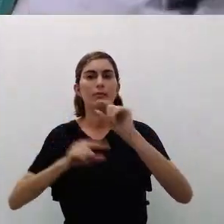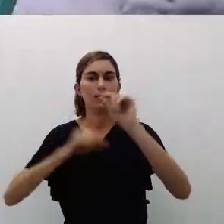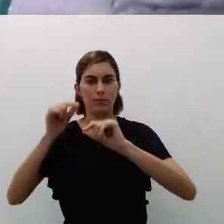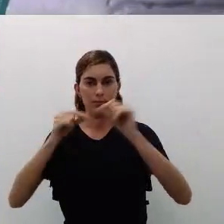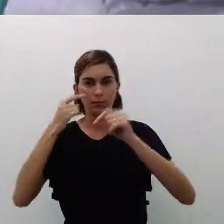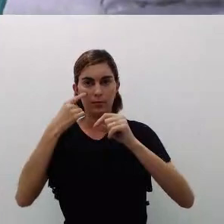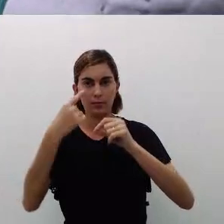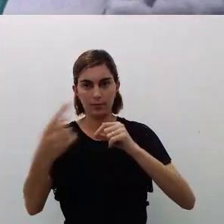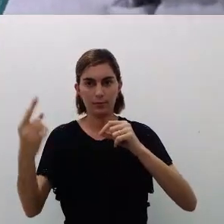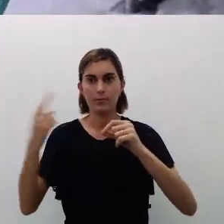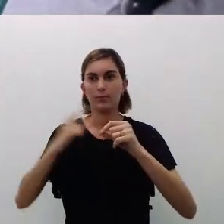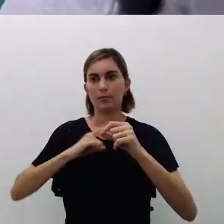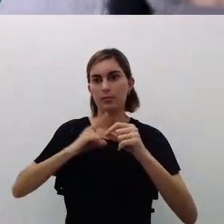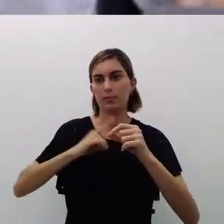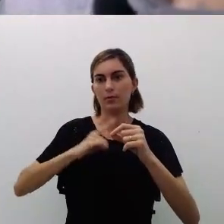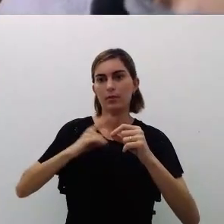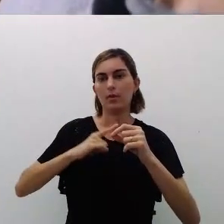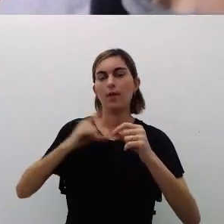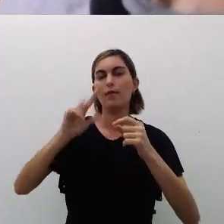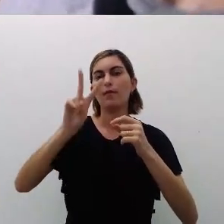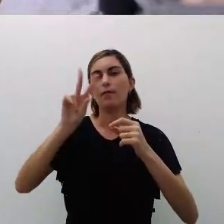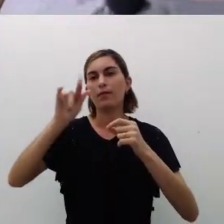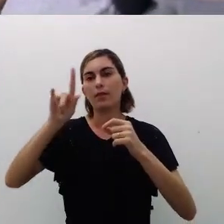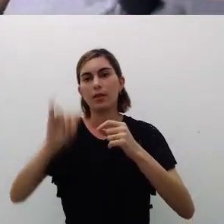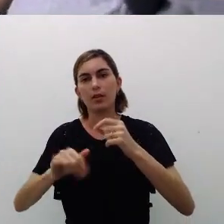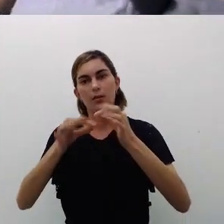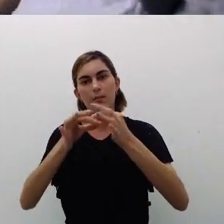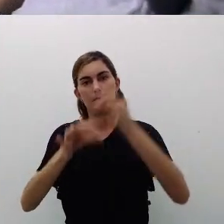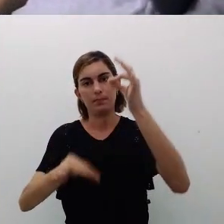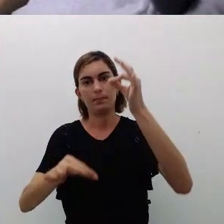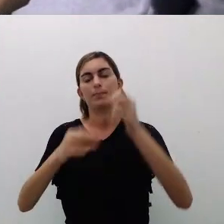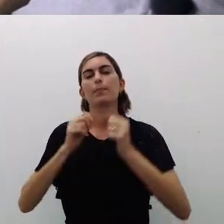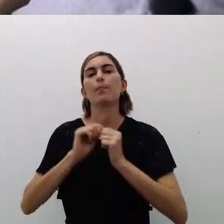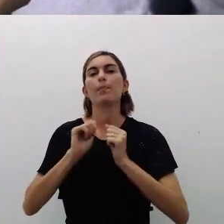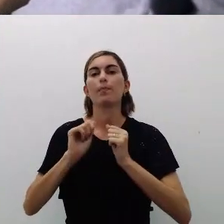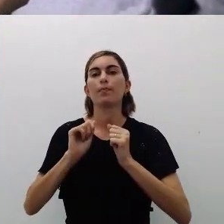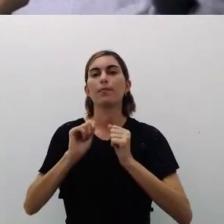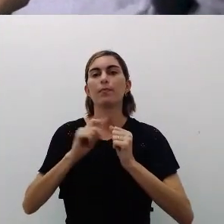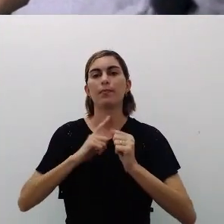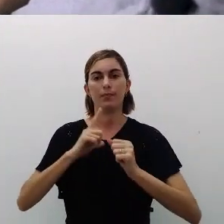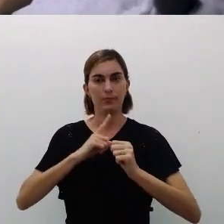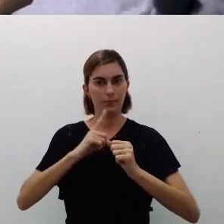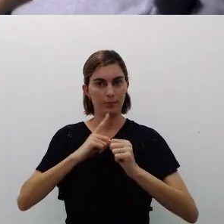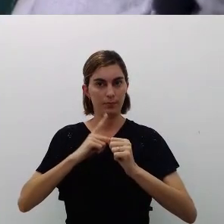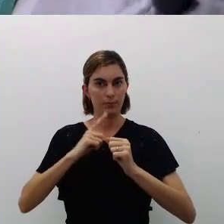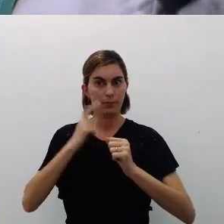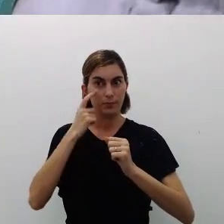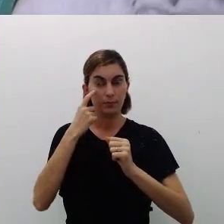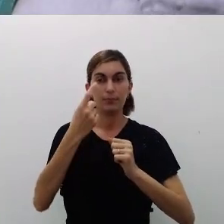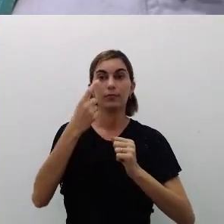que a viga e aqui a coifa